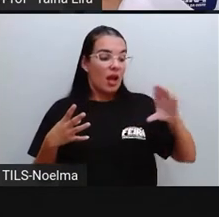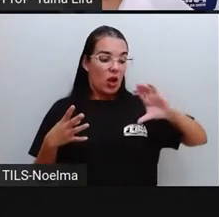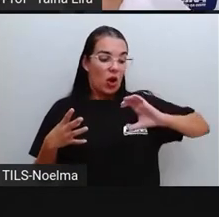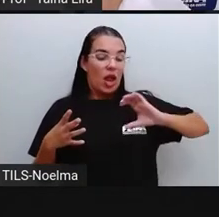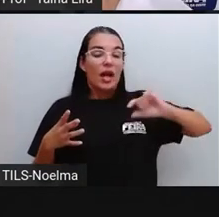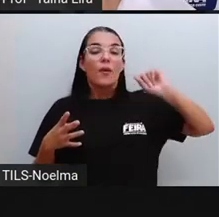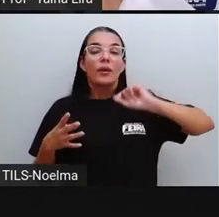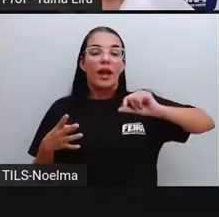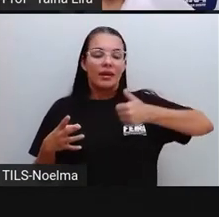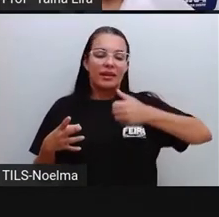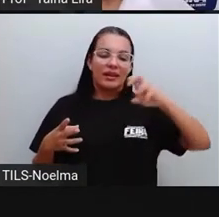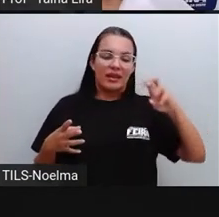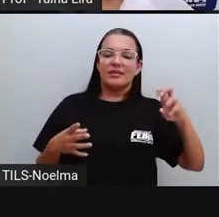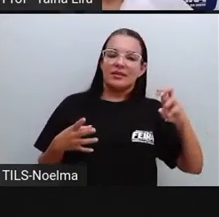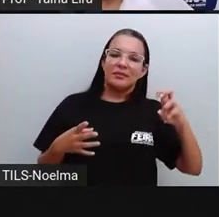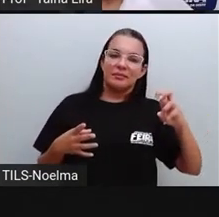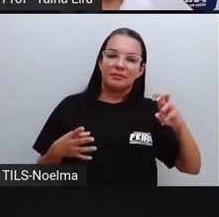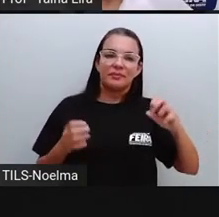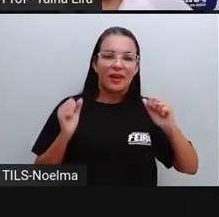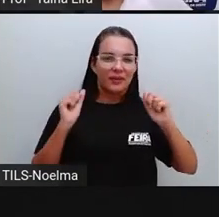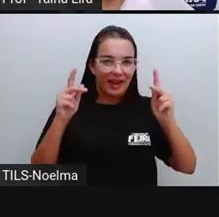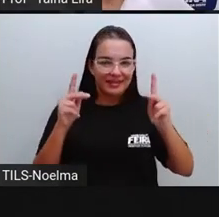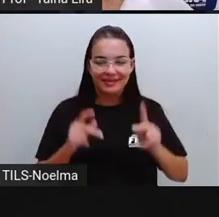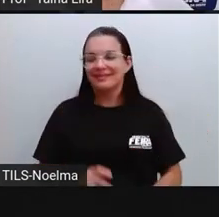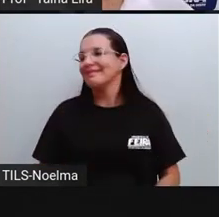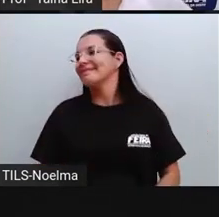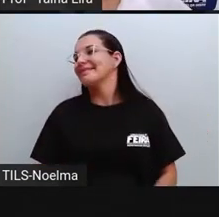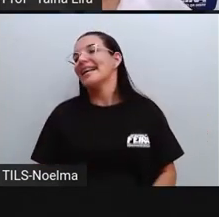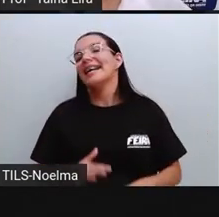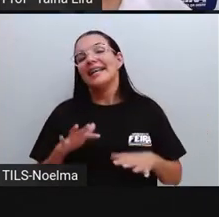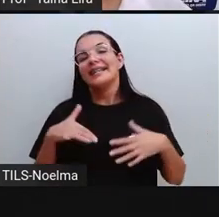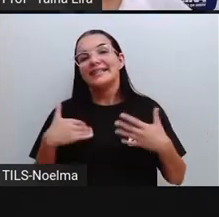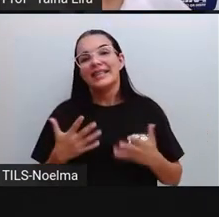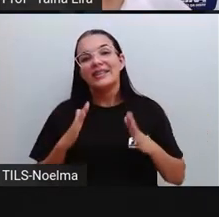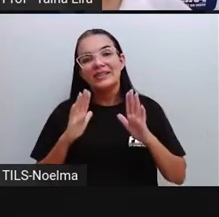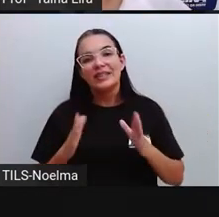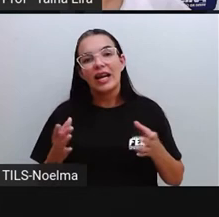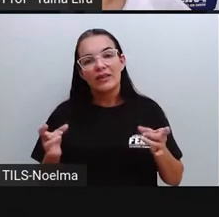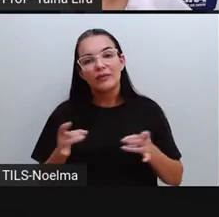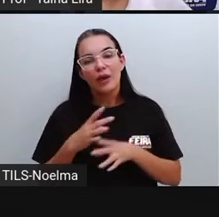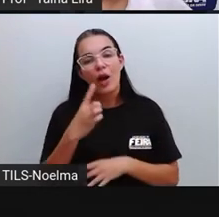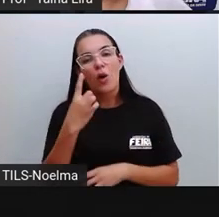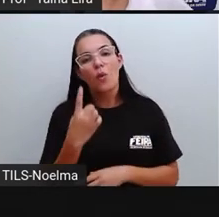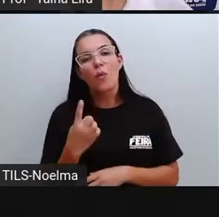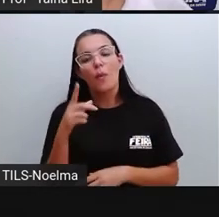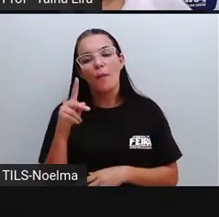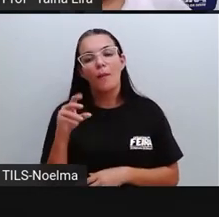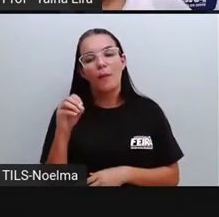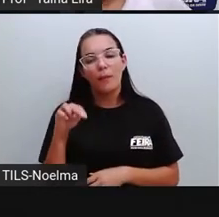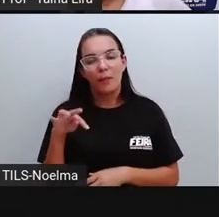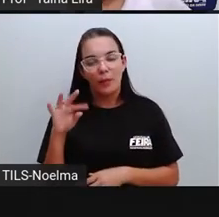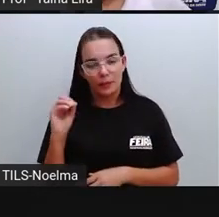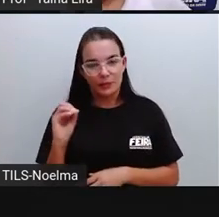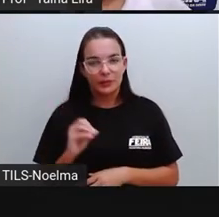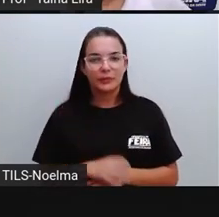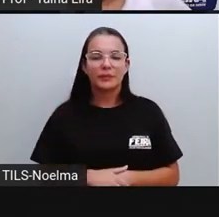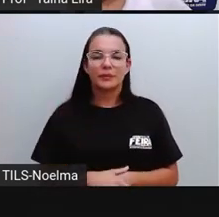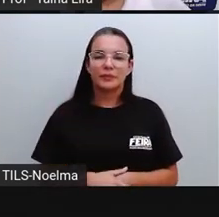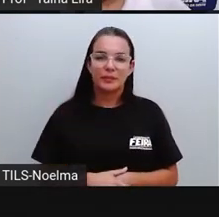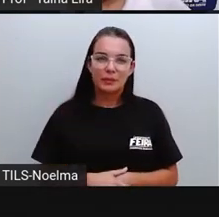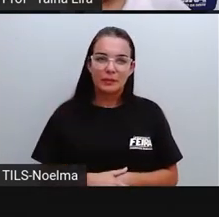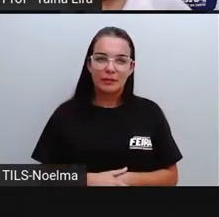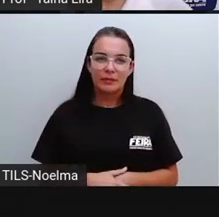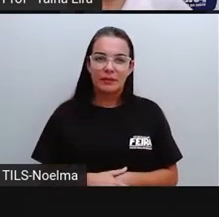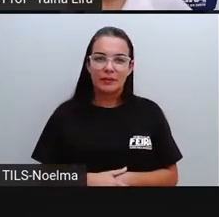jogando comigo fez 15 pontos, tá? E aqui já foi, né, a diferença de 15 para 16, que é a